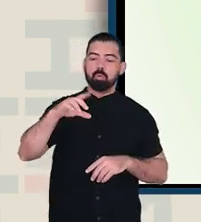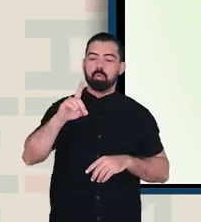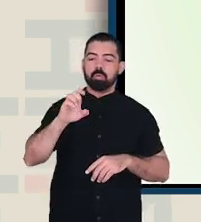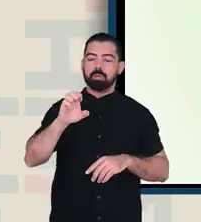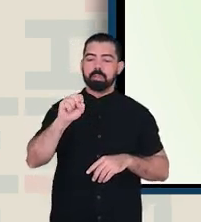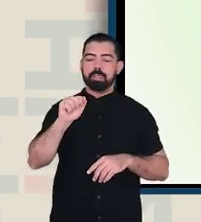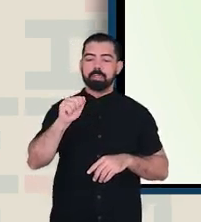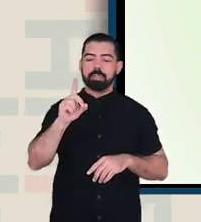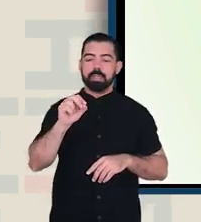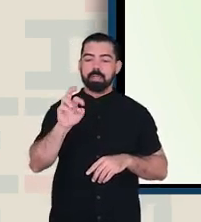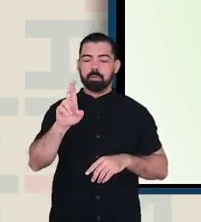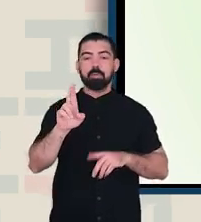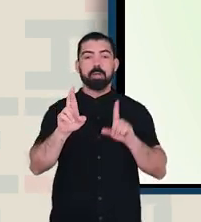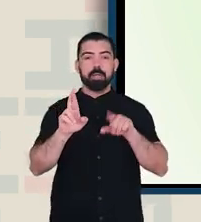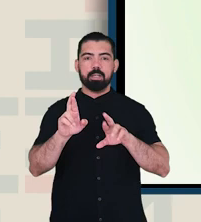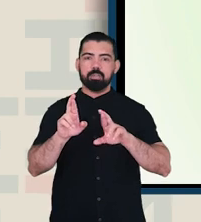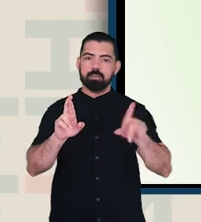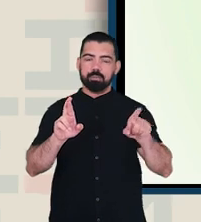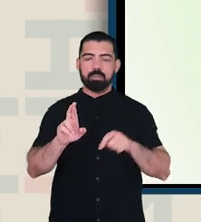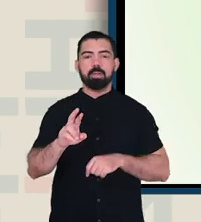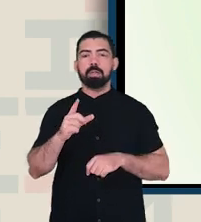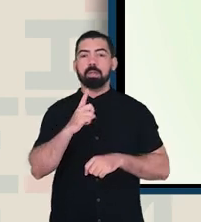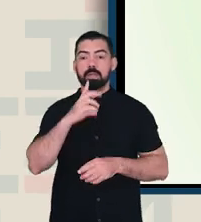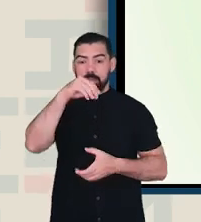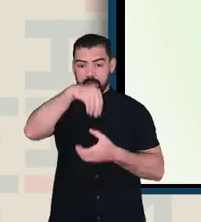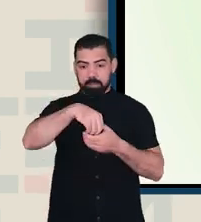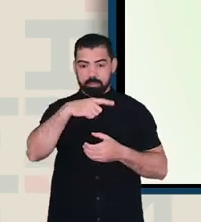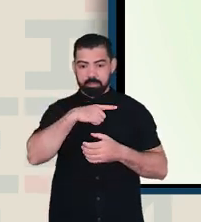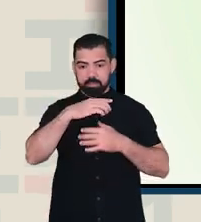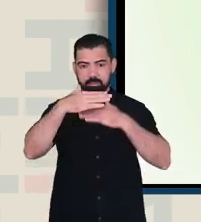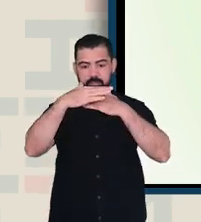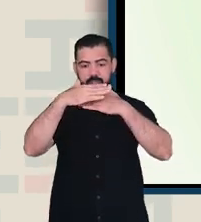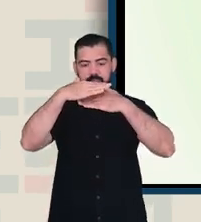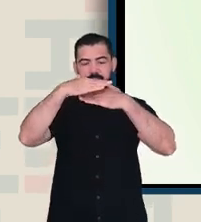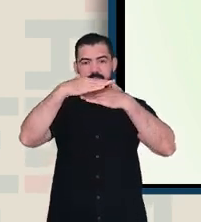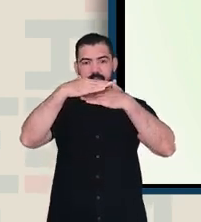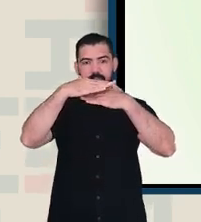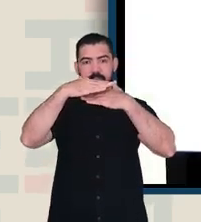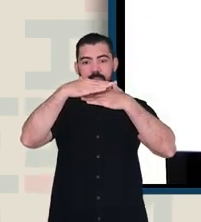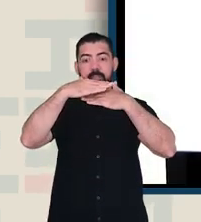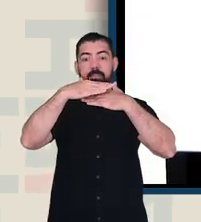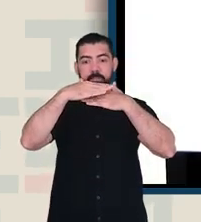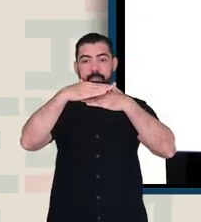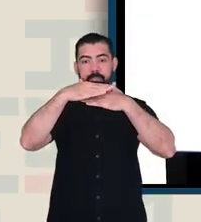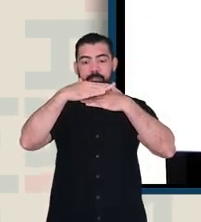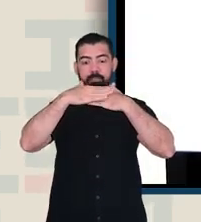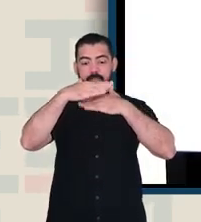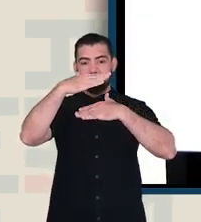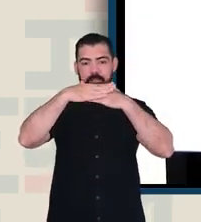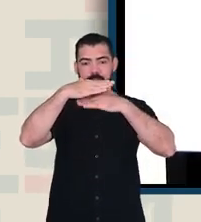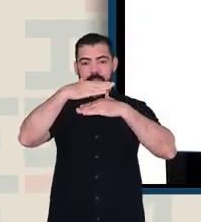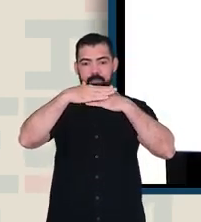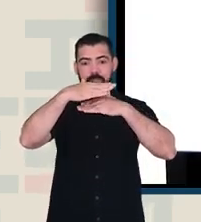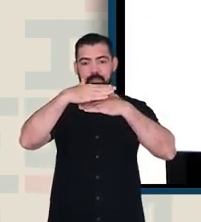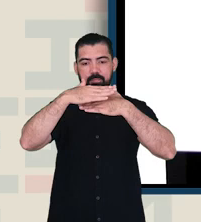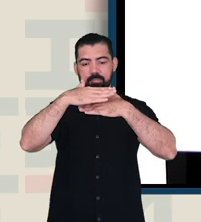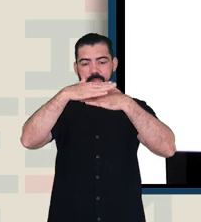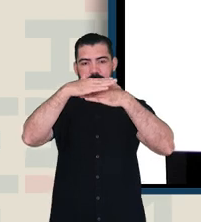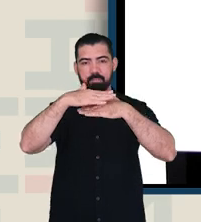bem diferente, são duas placas, onde se gera uma tensão